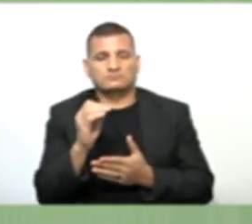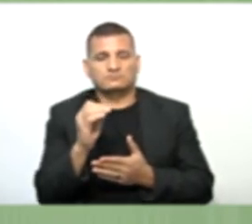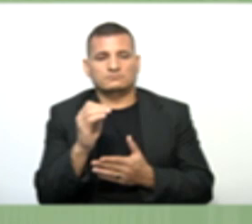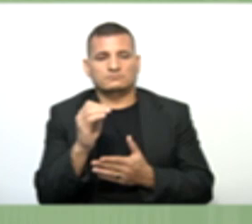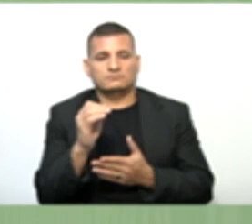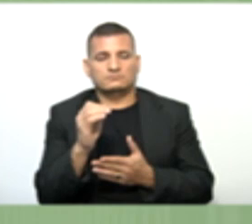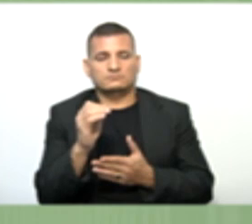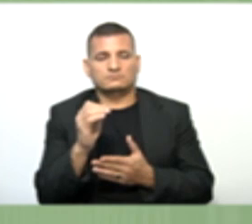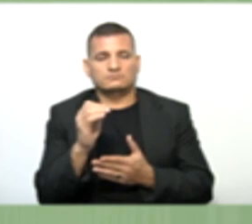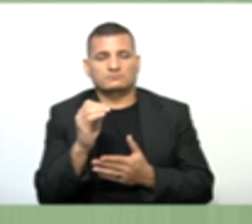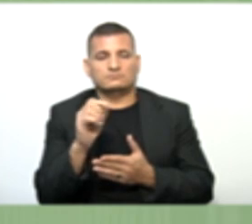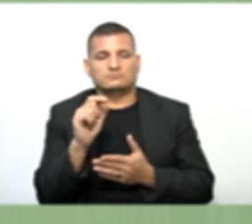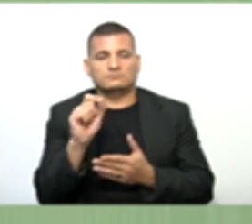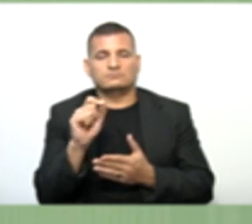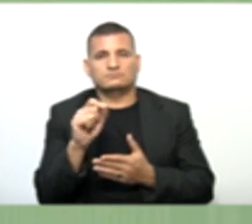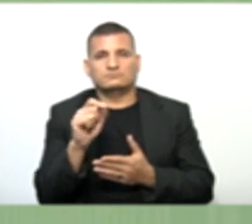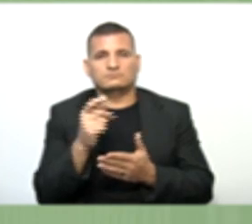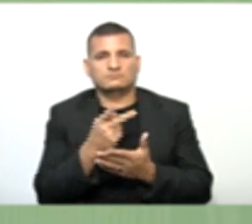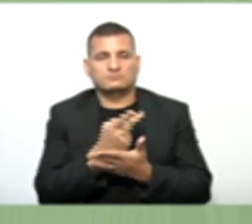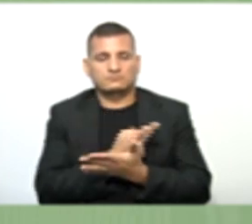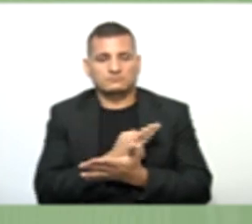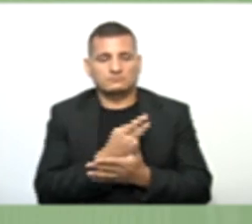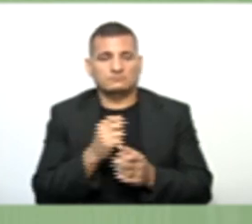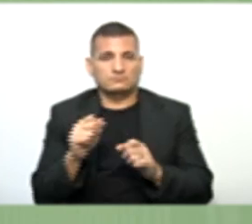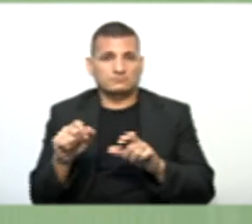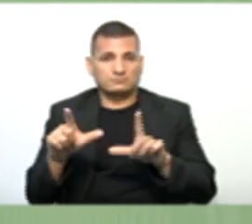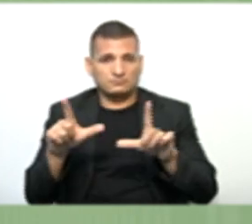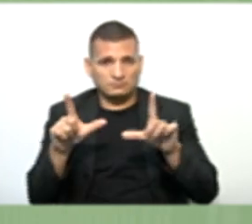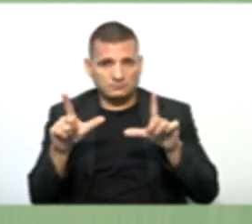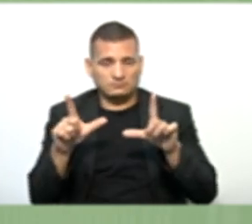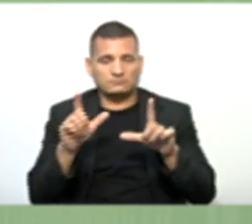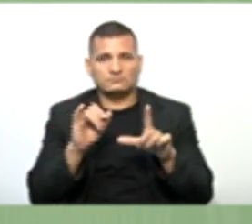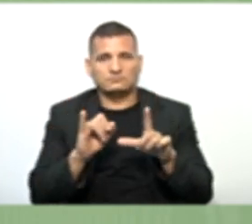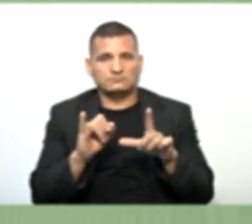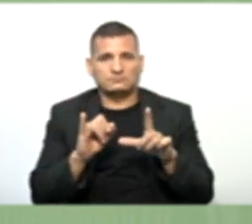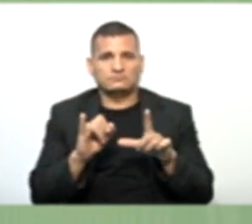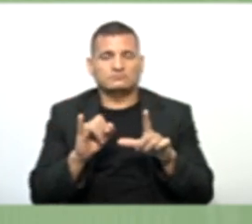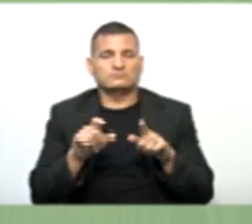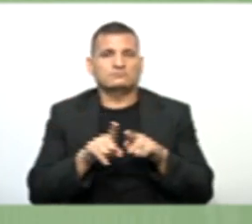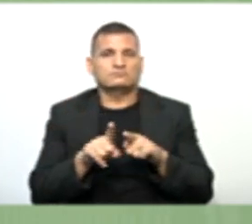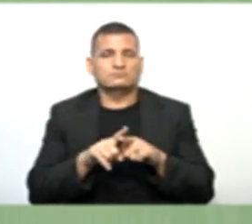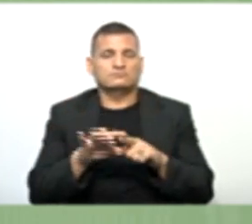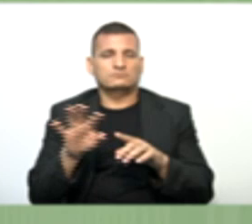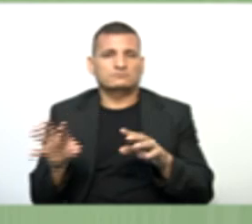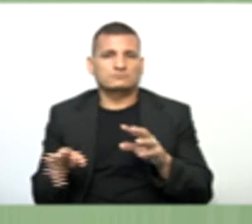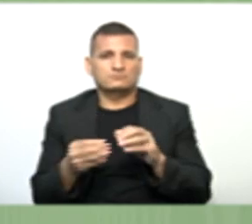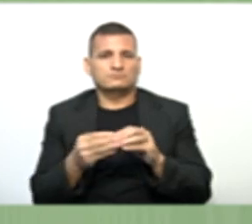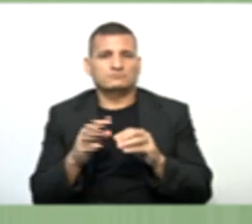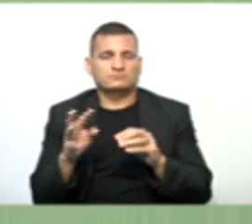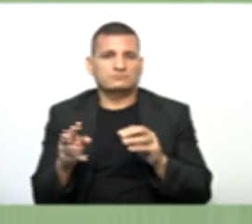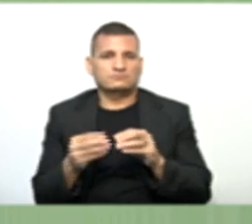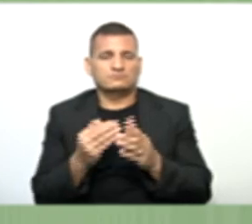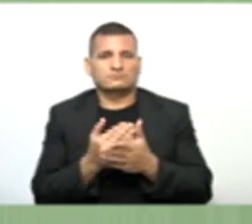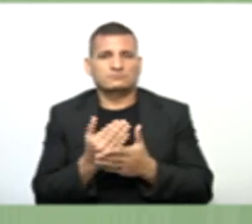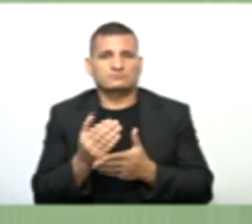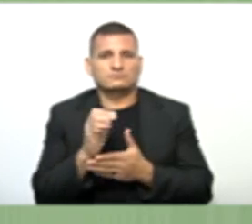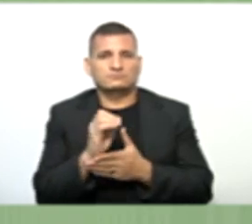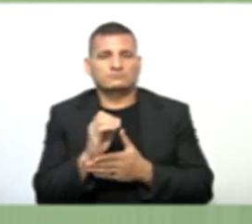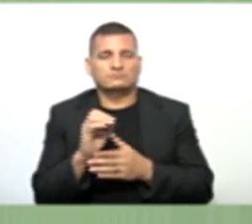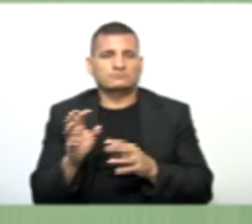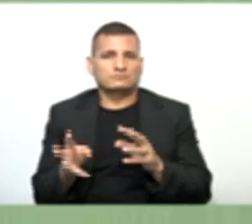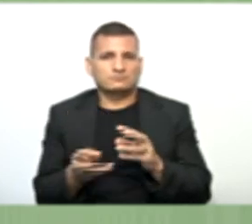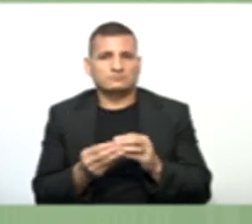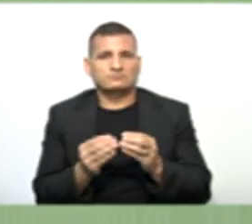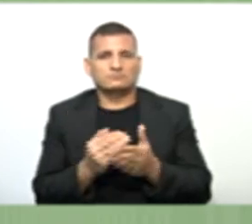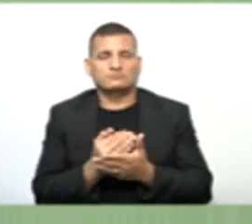teclado. Daí, o que vai acontecer? Ele vai imprimir o i e vai incrementar esse i. Então, o i começa com 0, ele imprime o 0, daí